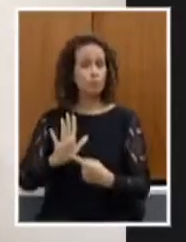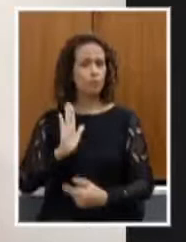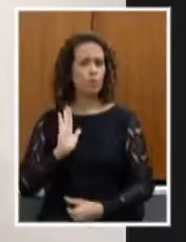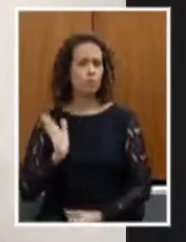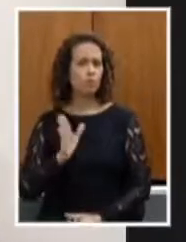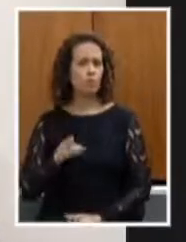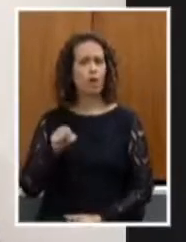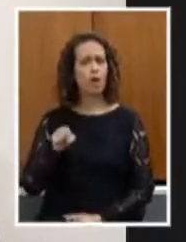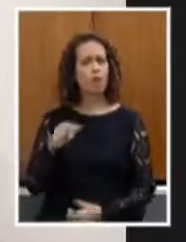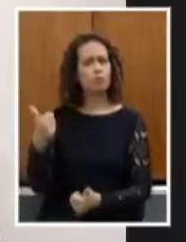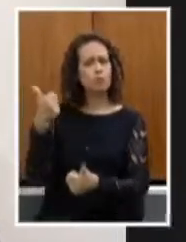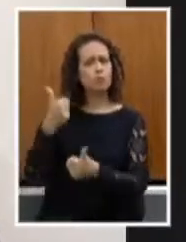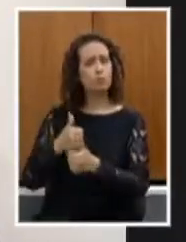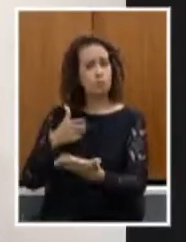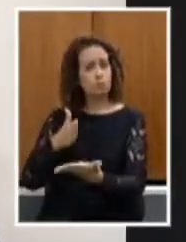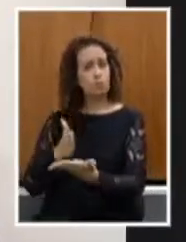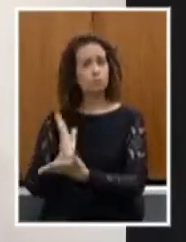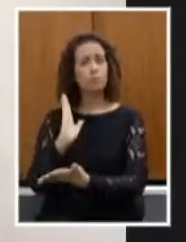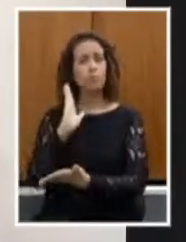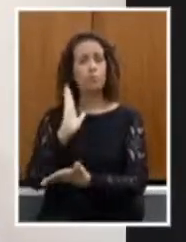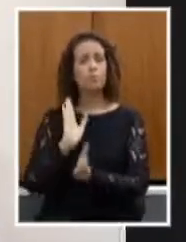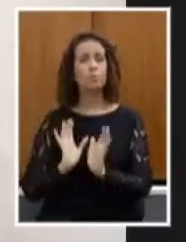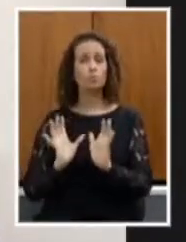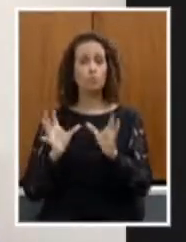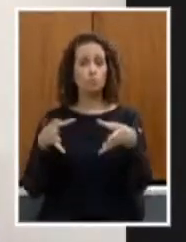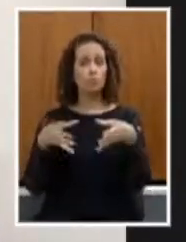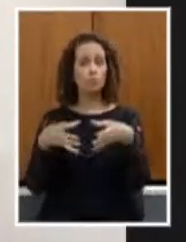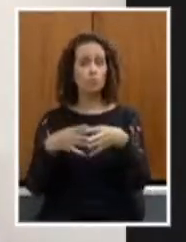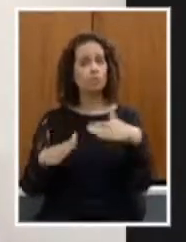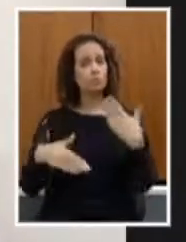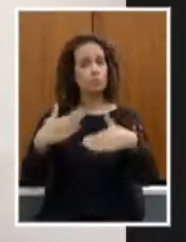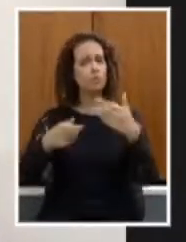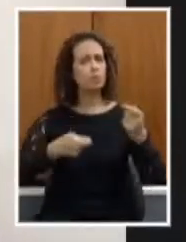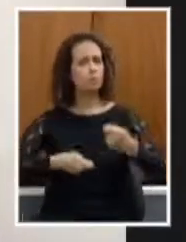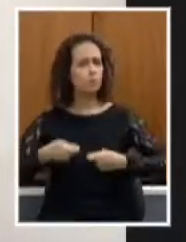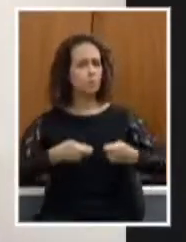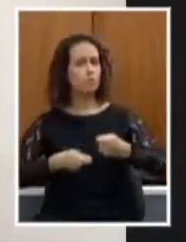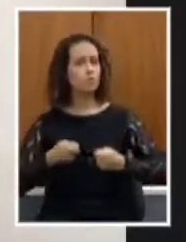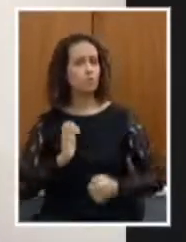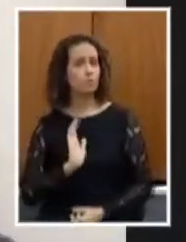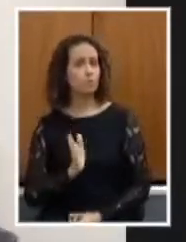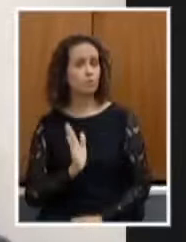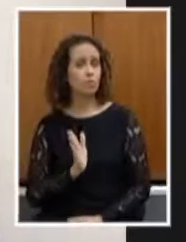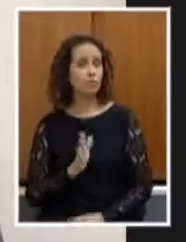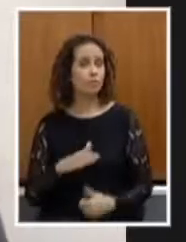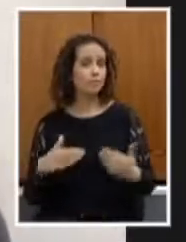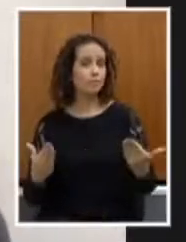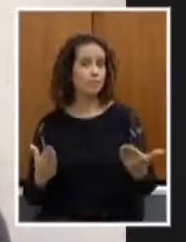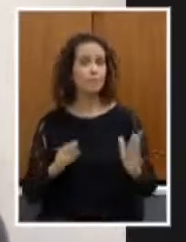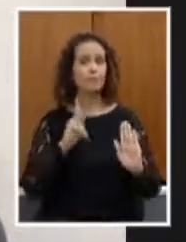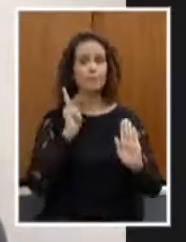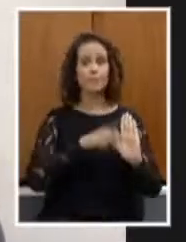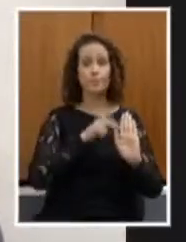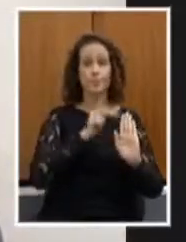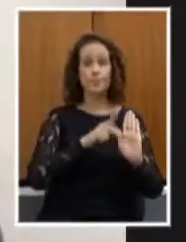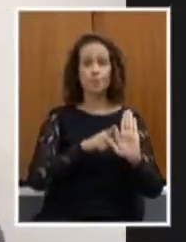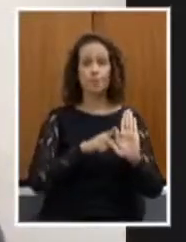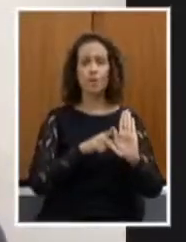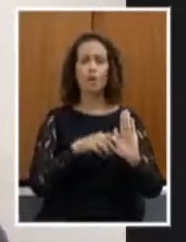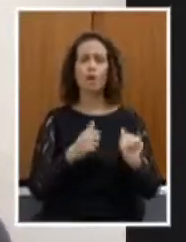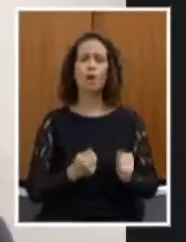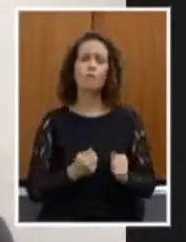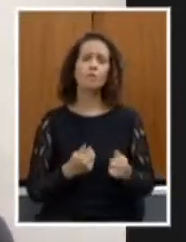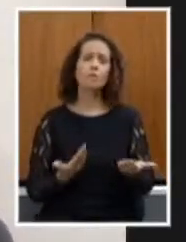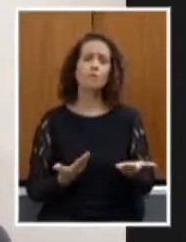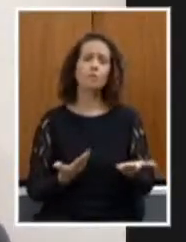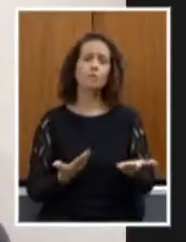substitutivo foi aprovado na Comissão de Desenvolvimento Econômico. Então, o projeto que ficou 3 anos, quando